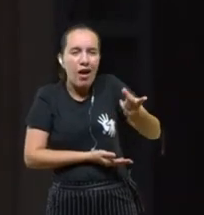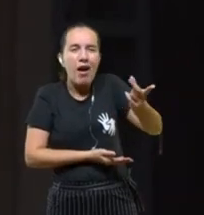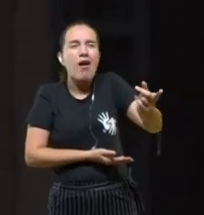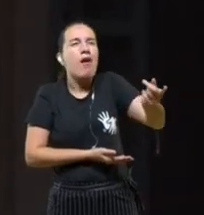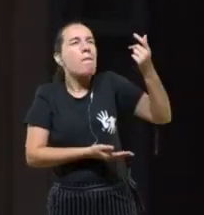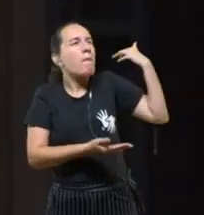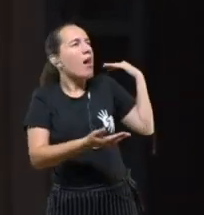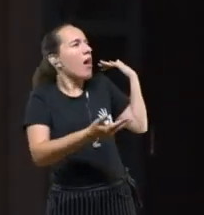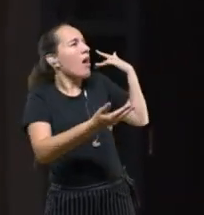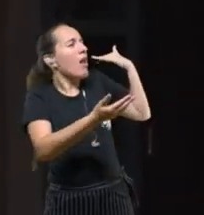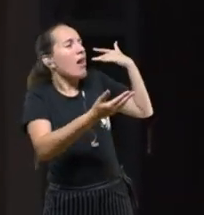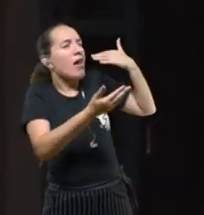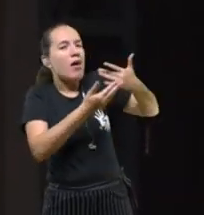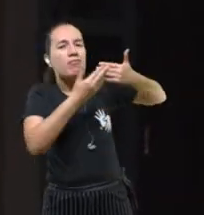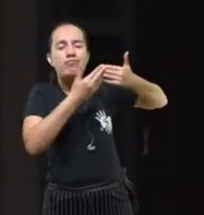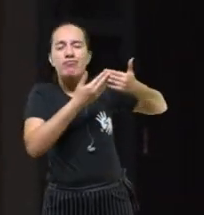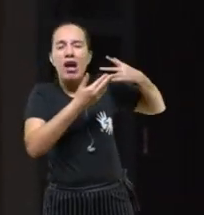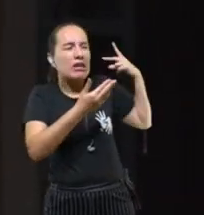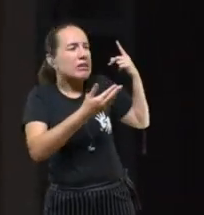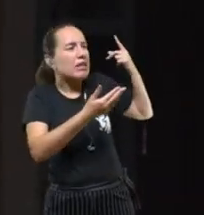ama você